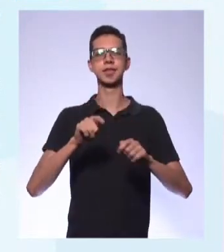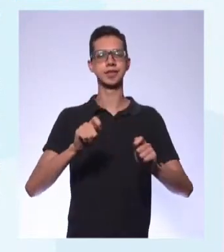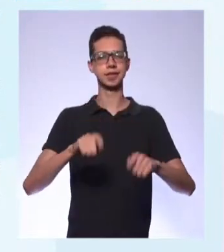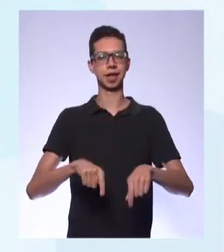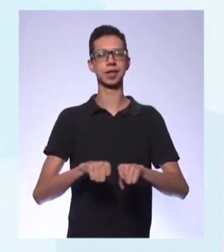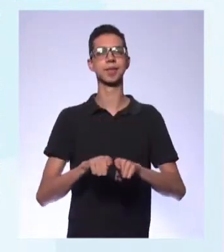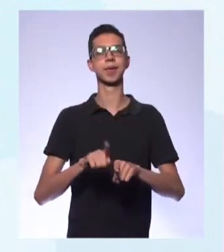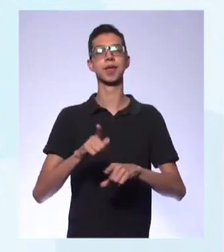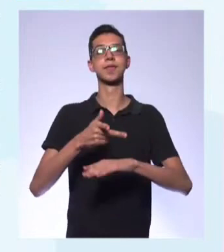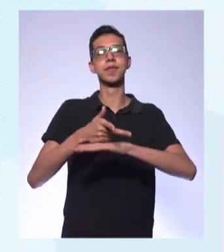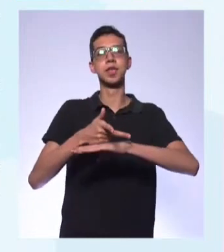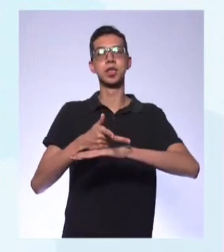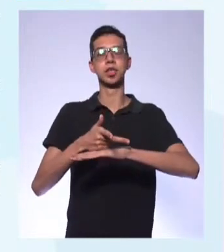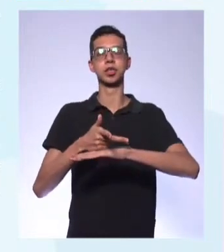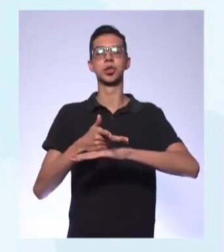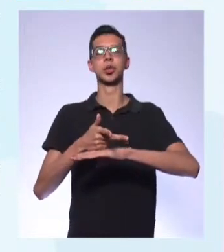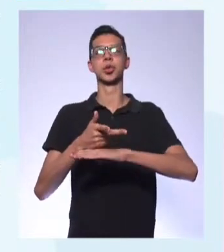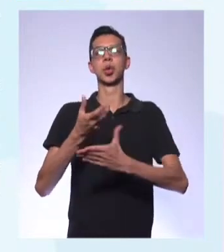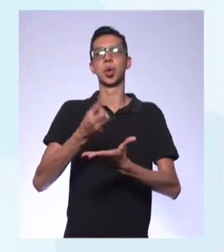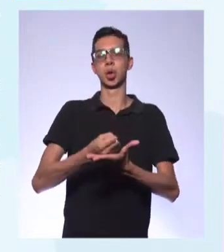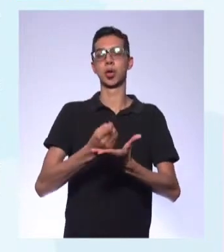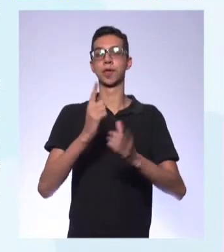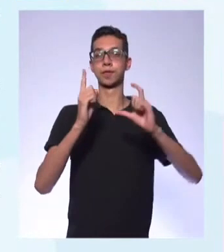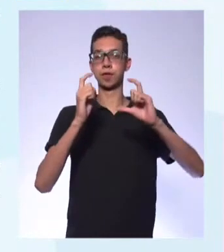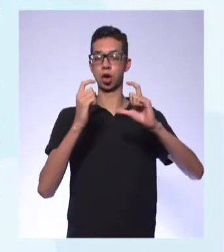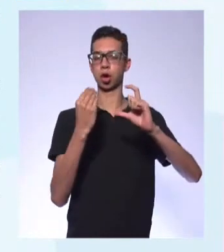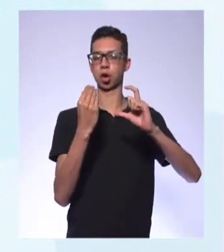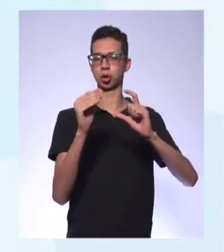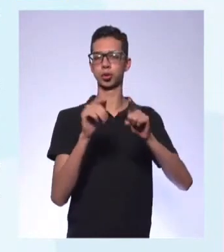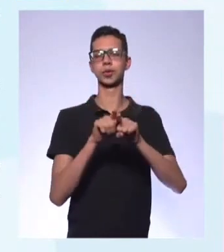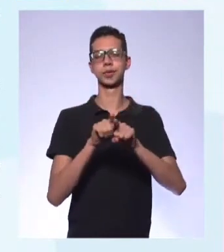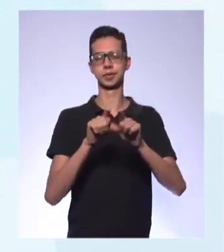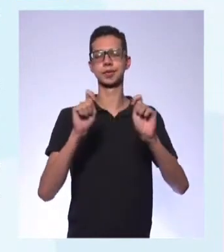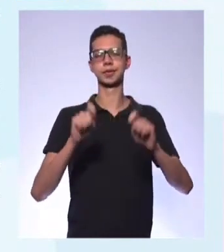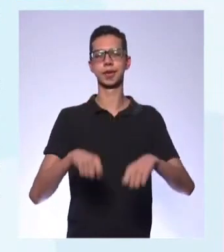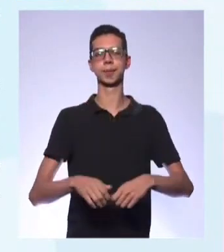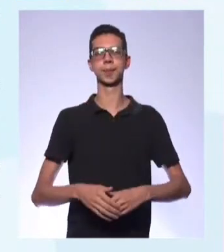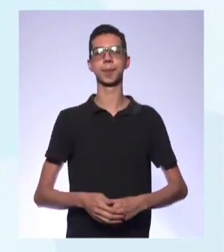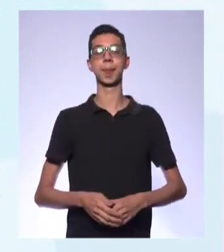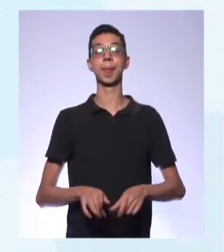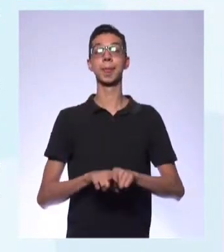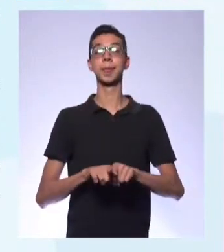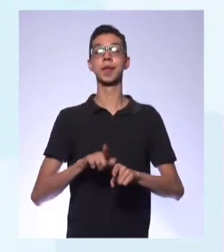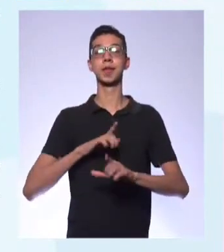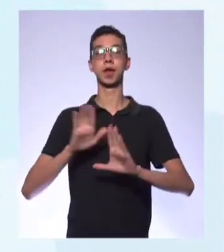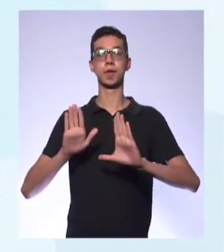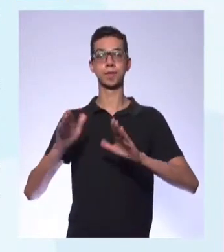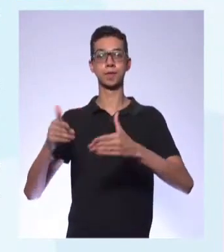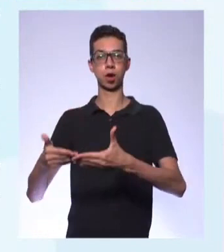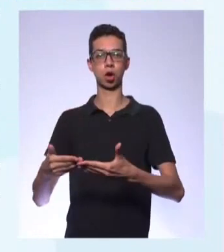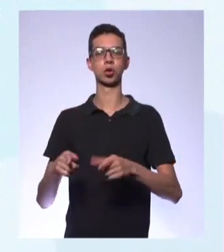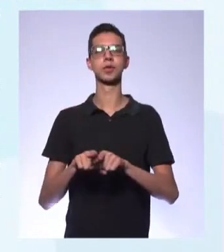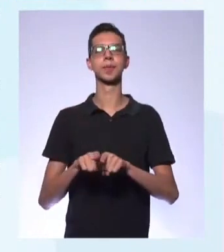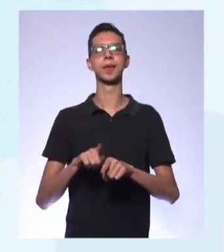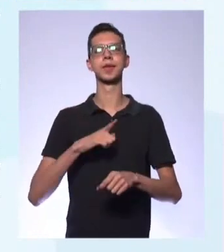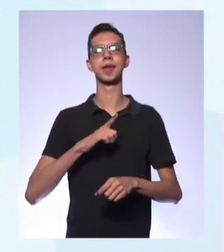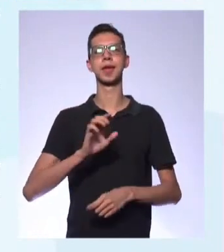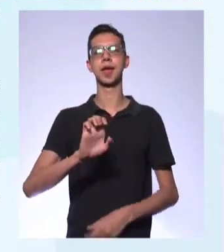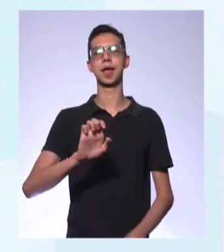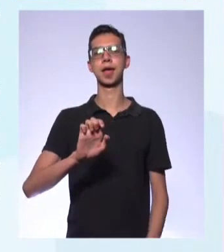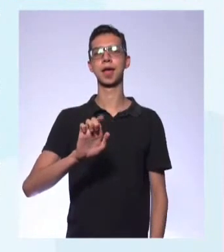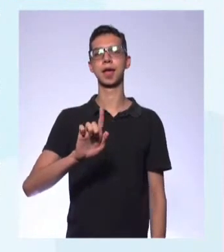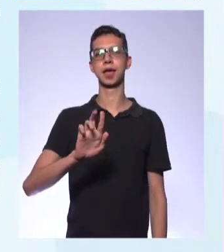gente carregue vídeos, fotos, enfim, né, várias outras coisas. Tá? Os fóruns, os e-groups, os